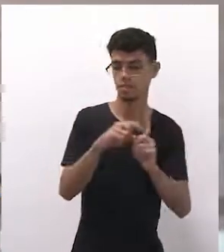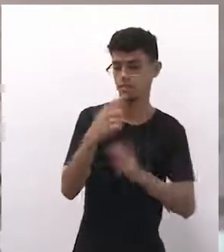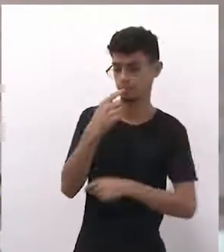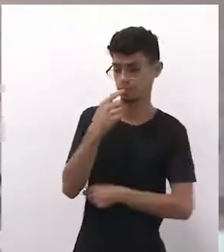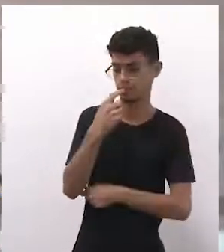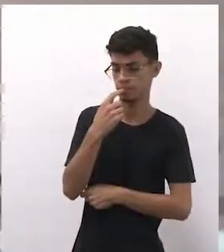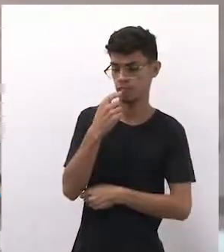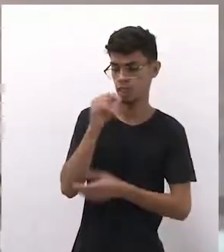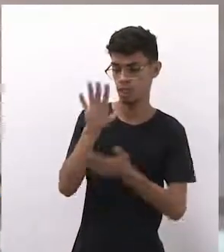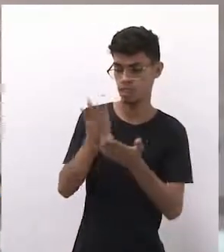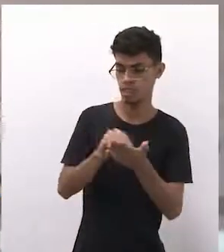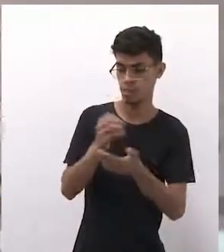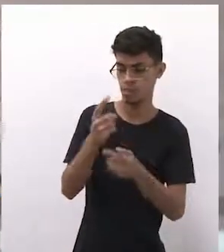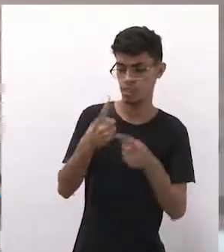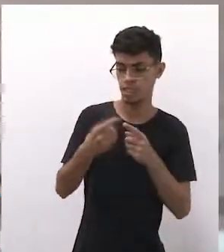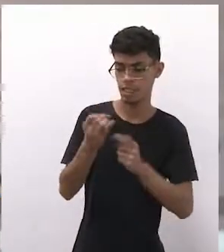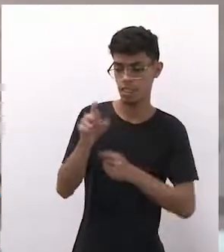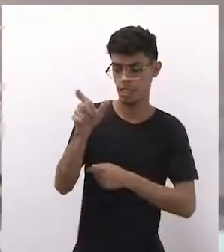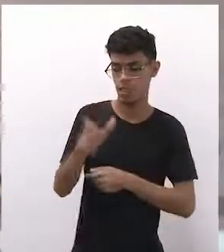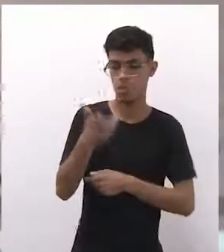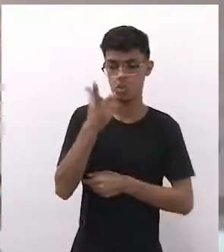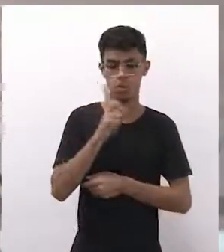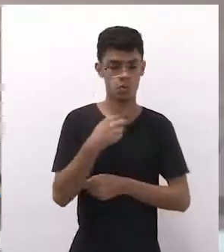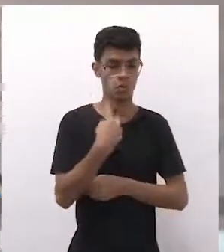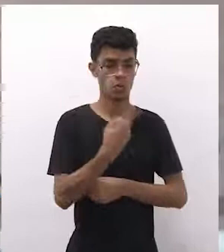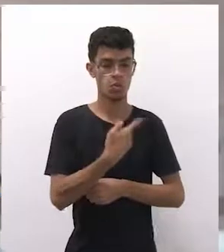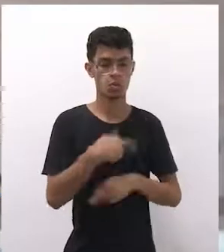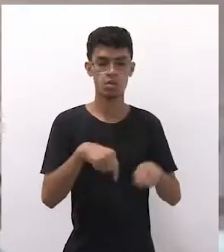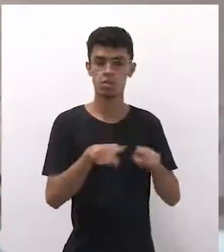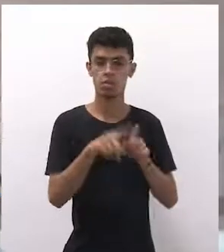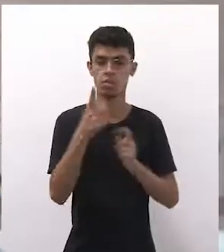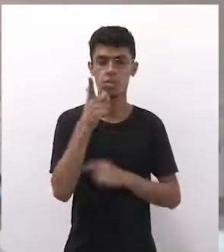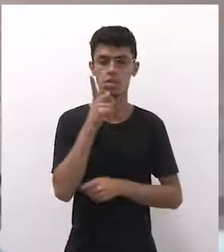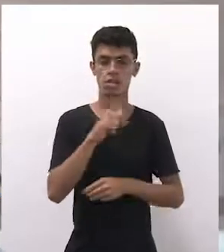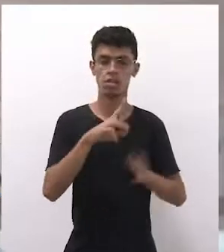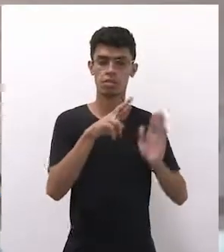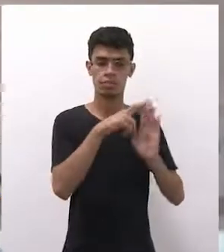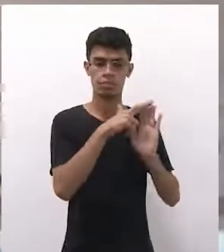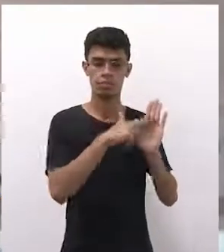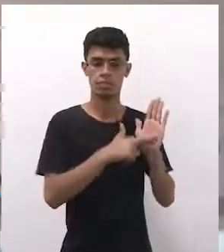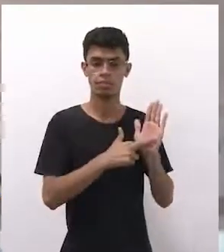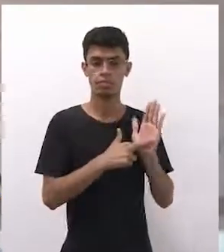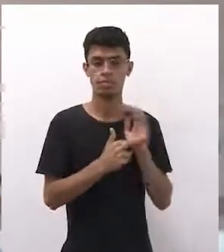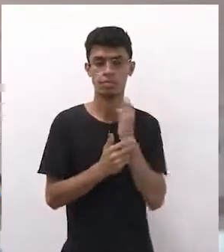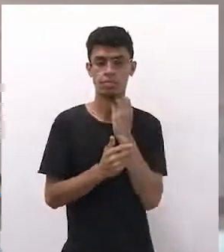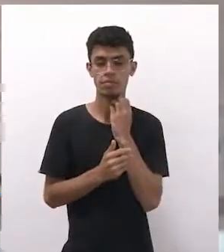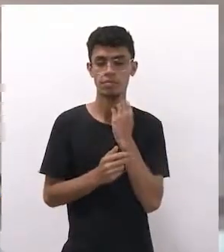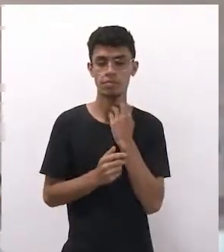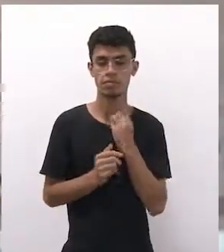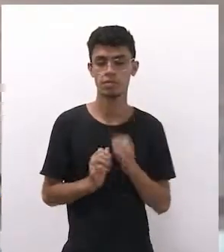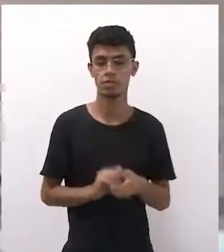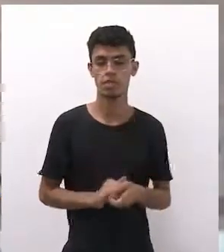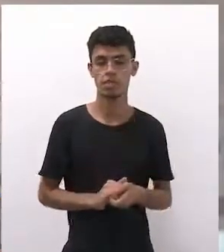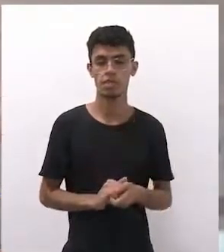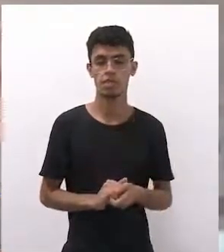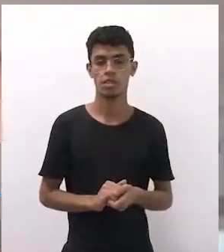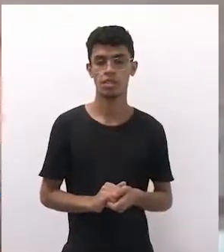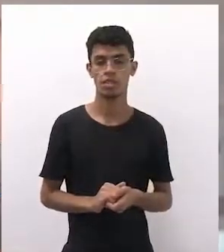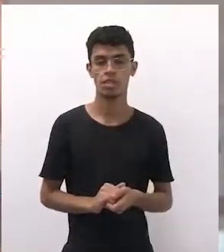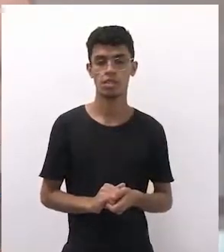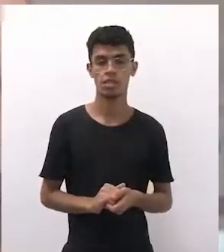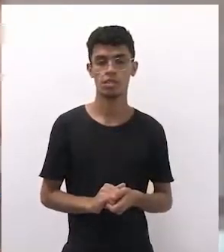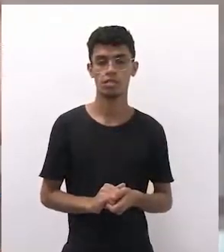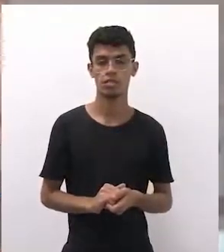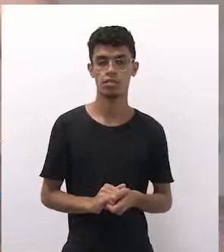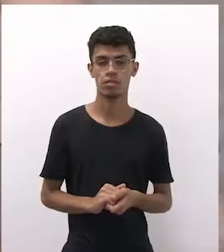mundo consegue. E quando a gente vê em termos estruturais, não é a regra. A regra é que quem seja exposto, e daí as pesquisas que eu